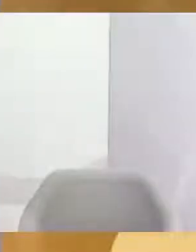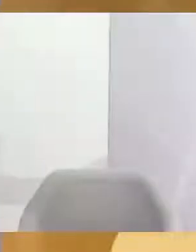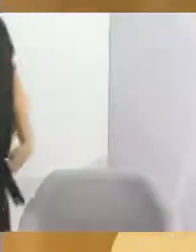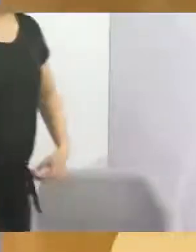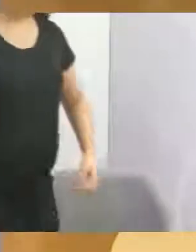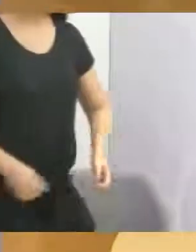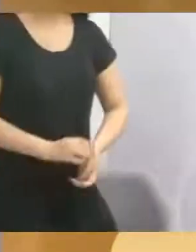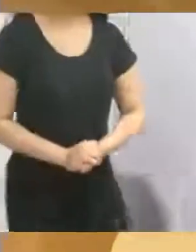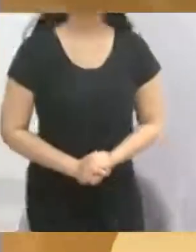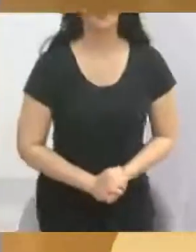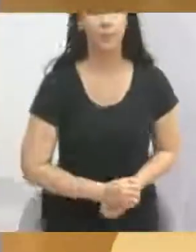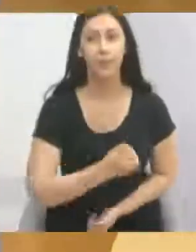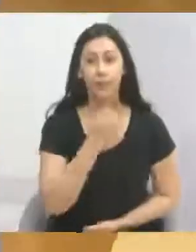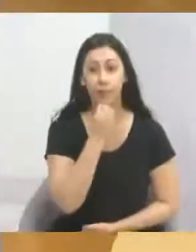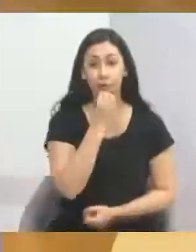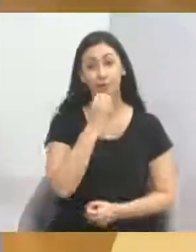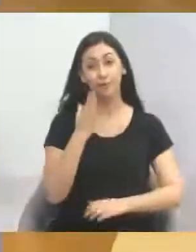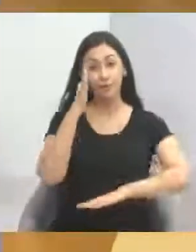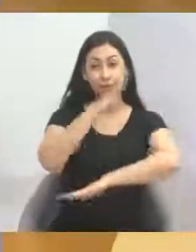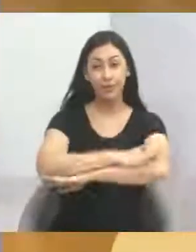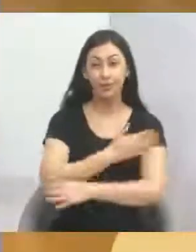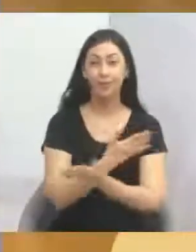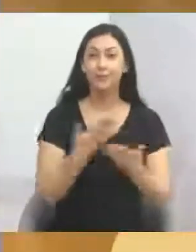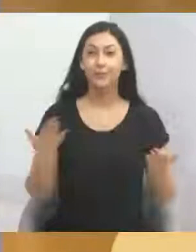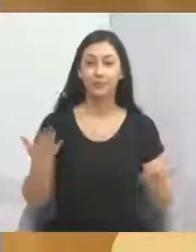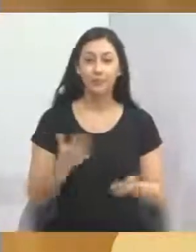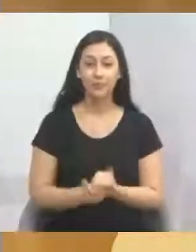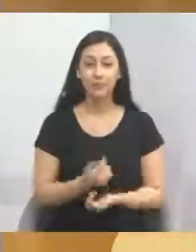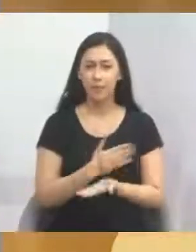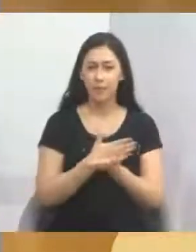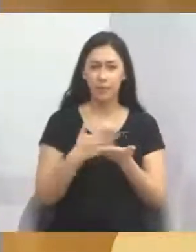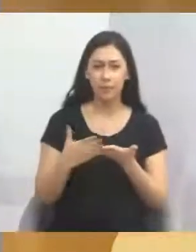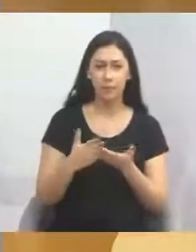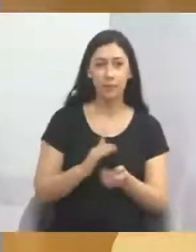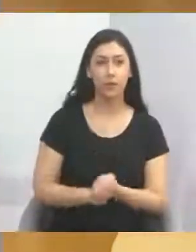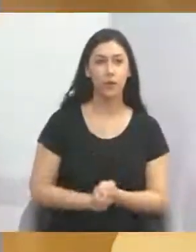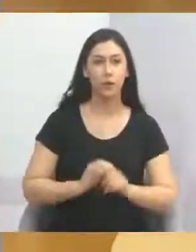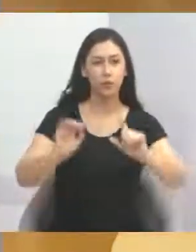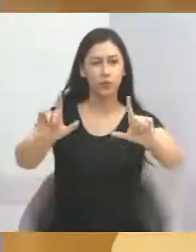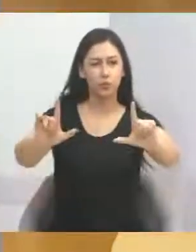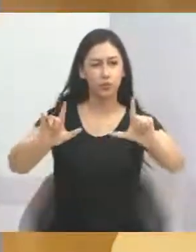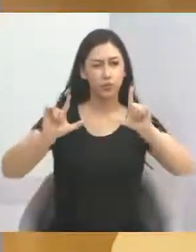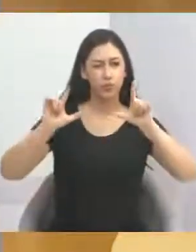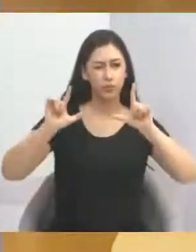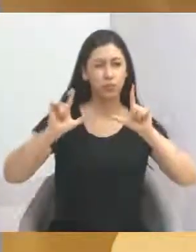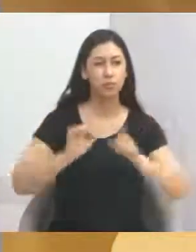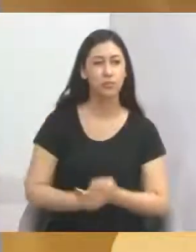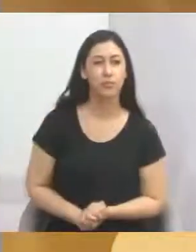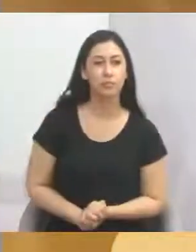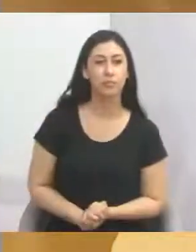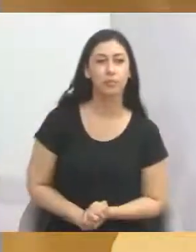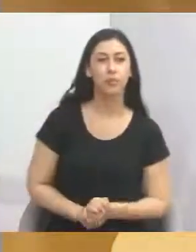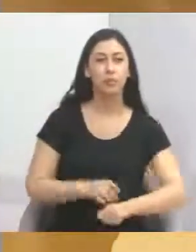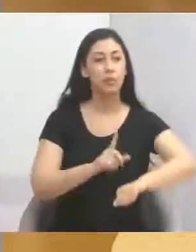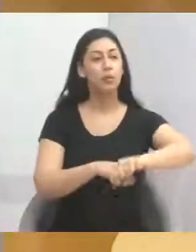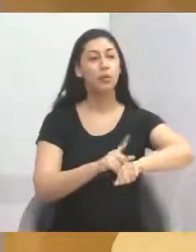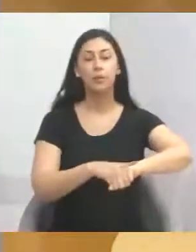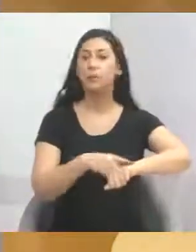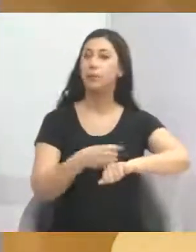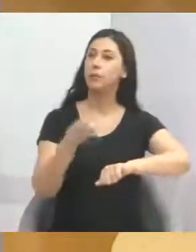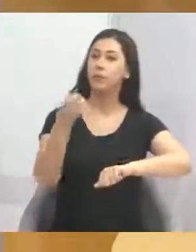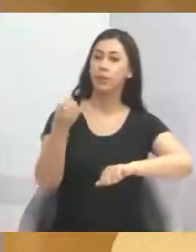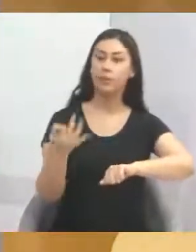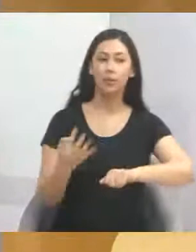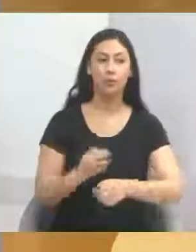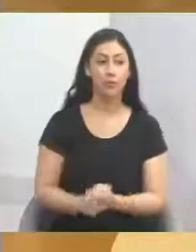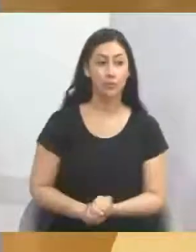Boa tarde, vou tirar a máscara, boa tarde a todos. Vamos começar aqui no Zoom, Aperta meu tempo aí, para nós não ficar